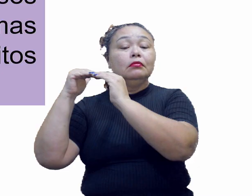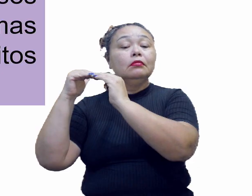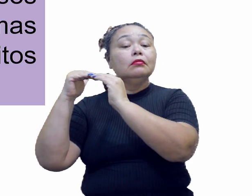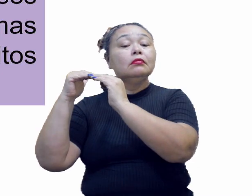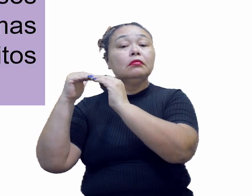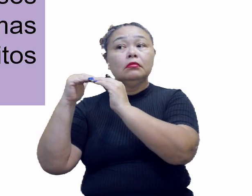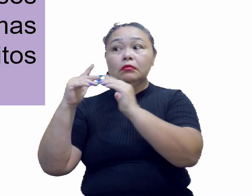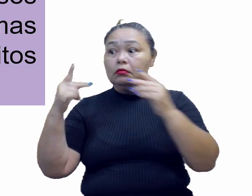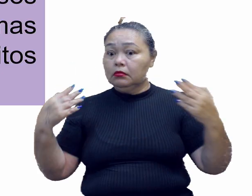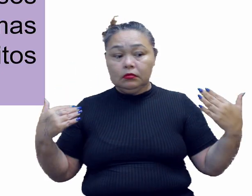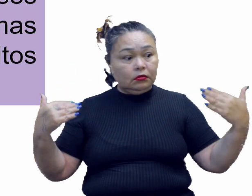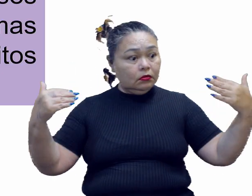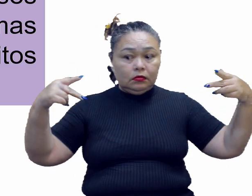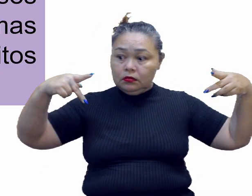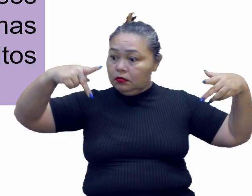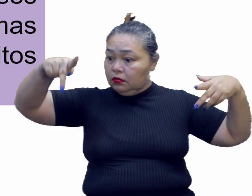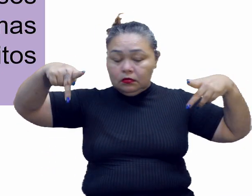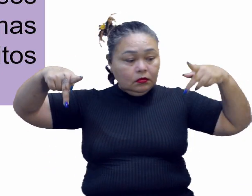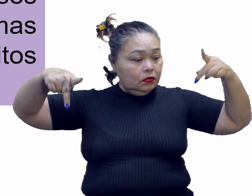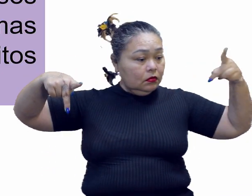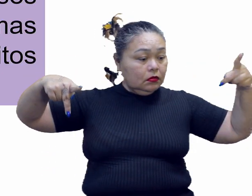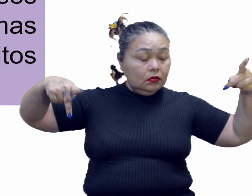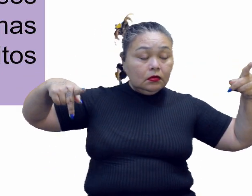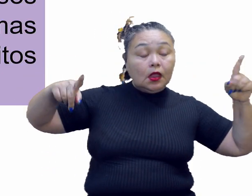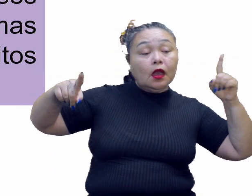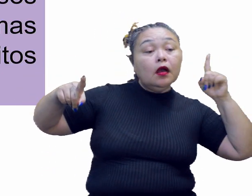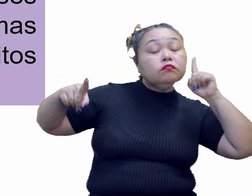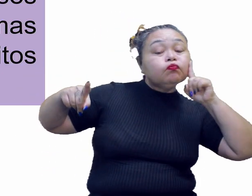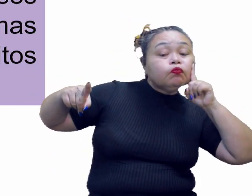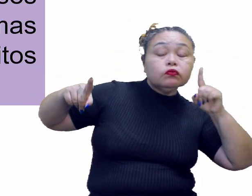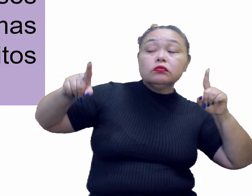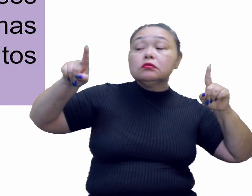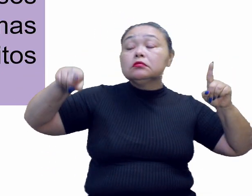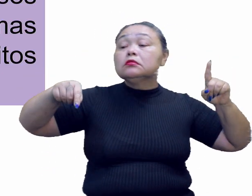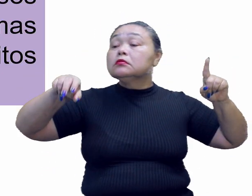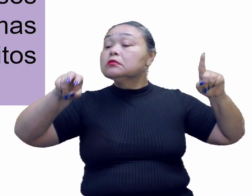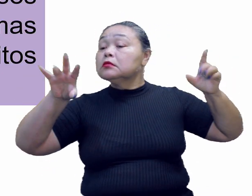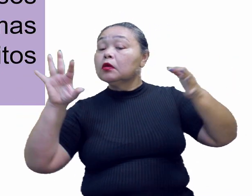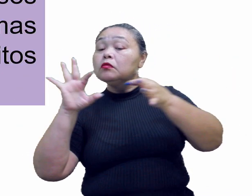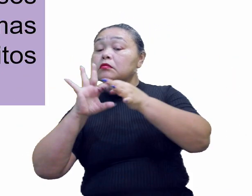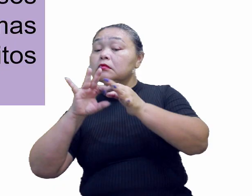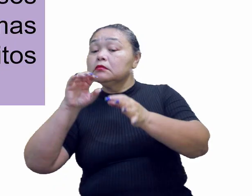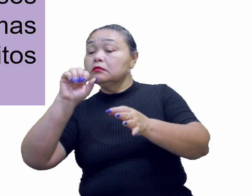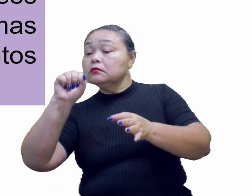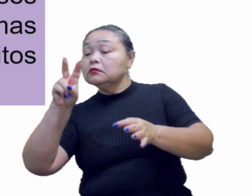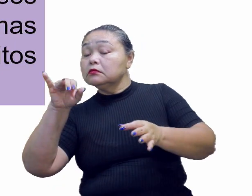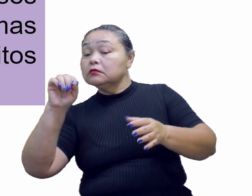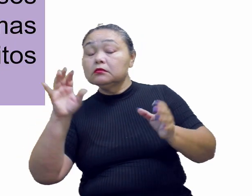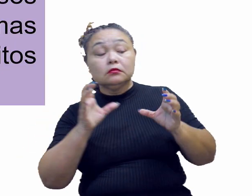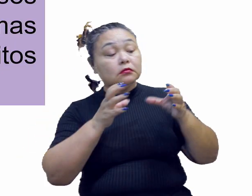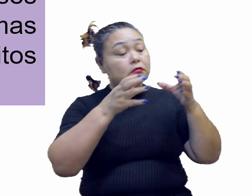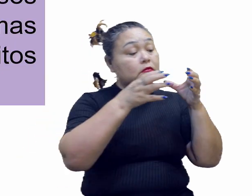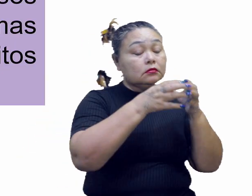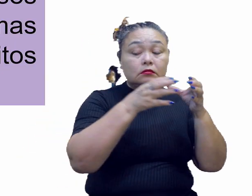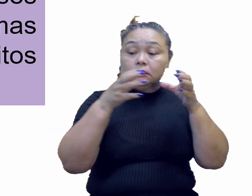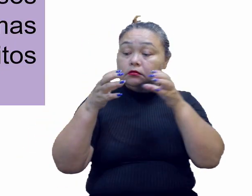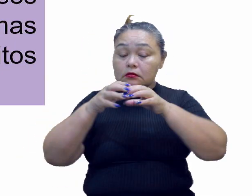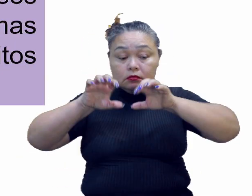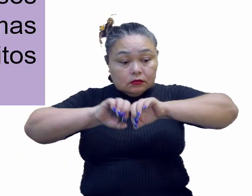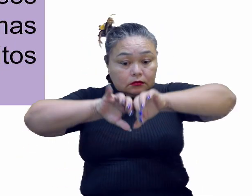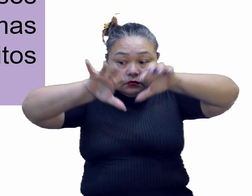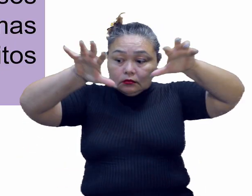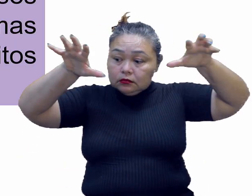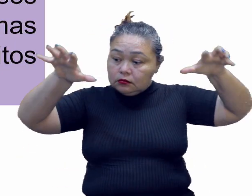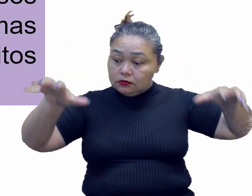As grandes potências, como os Estados Unidos e a União Soviética, muitas vezes apoiaram diferentes grupos políticos nesse